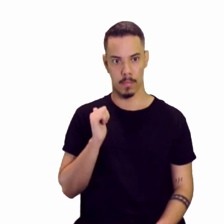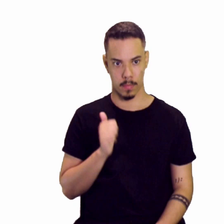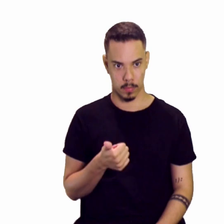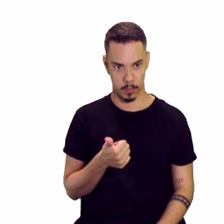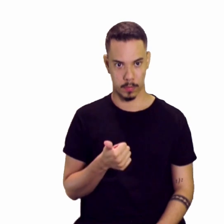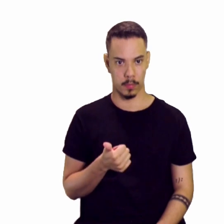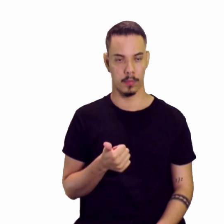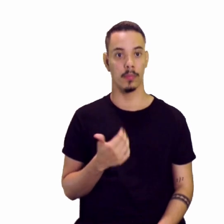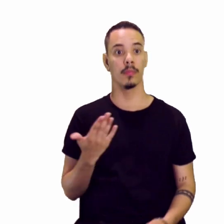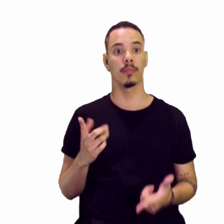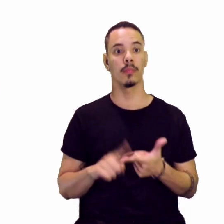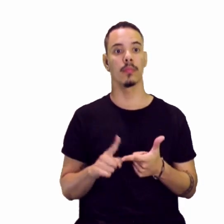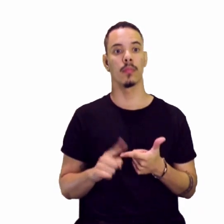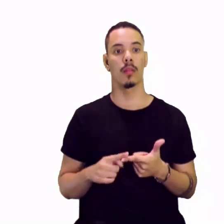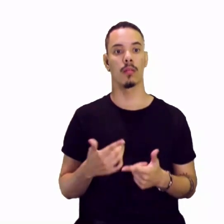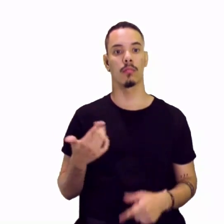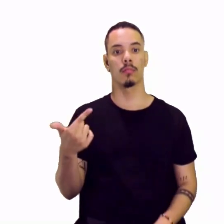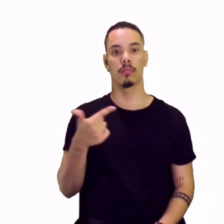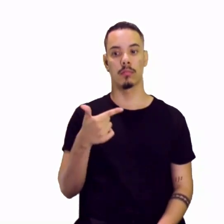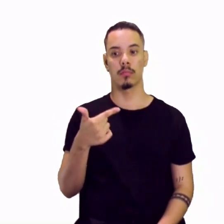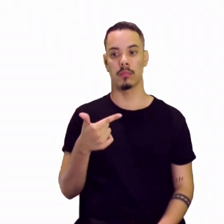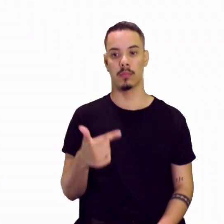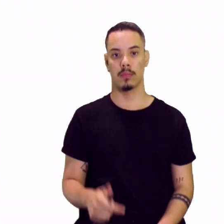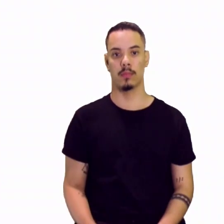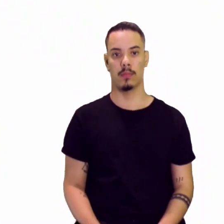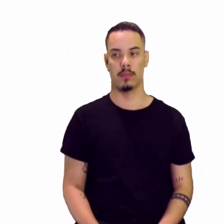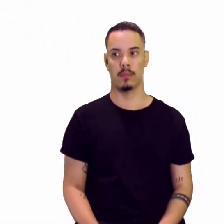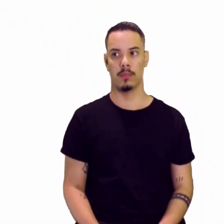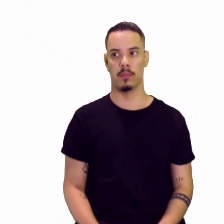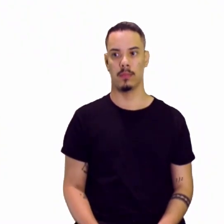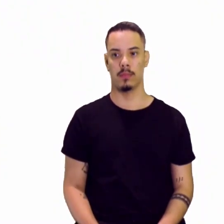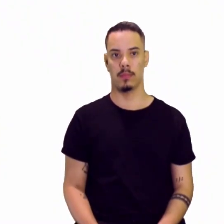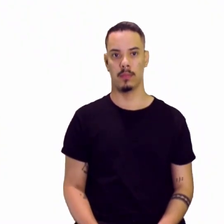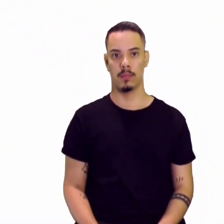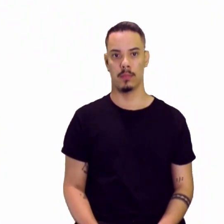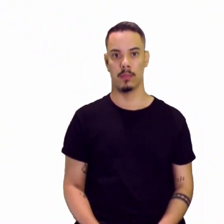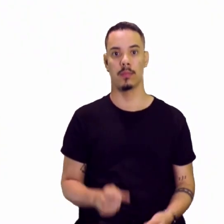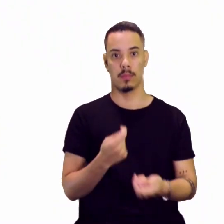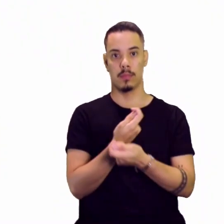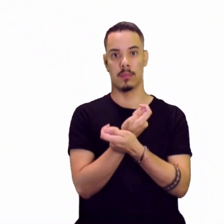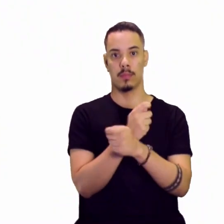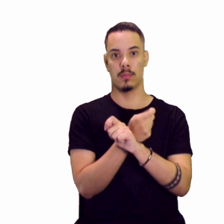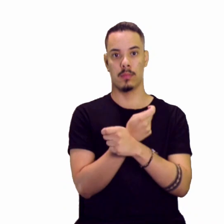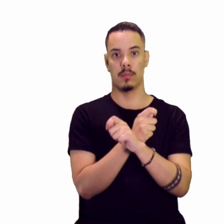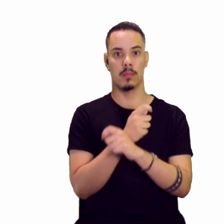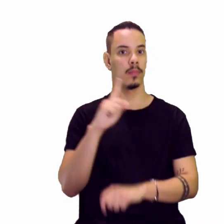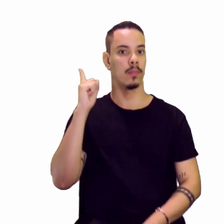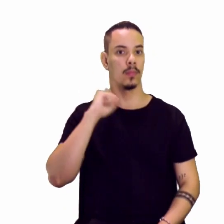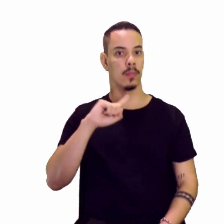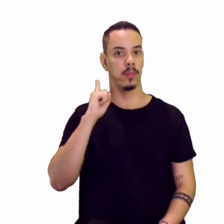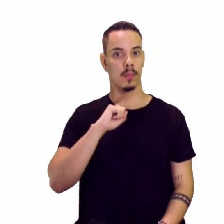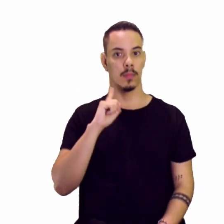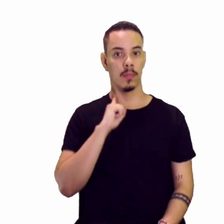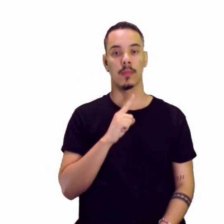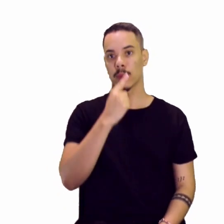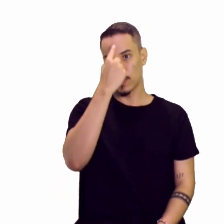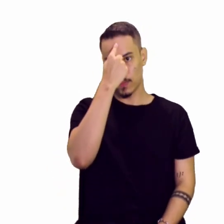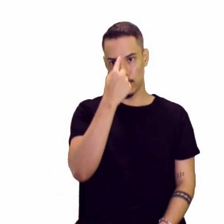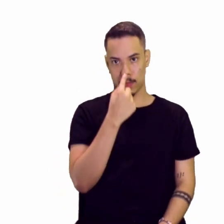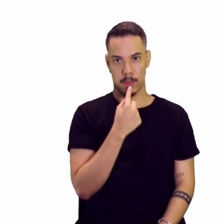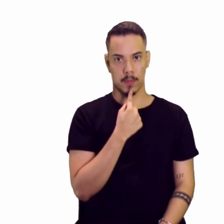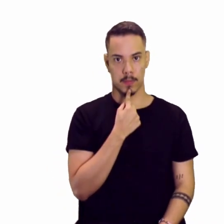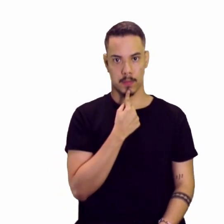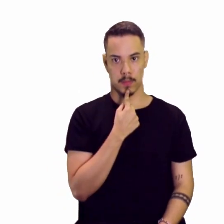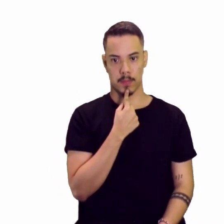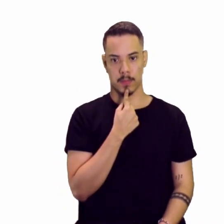questão 1, né? Vamos para 2? Vamos lá. Olha só, questão 2, PUC. Na figura, o bloco A,